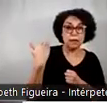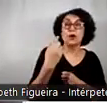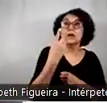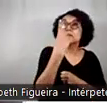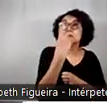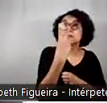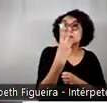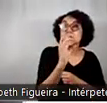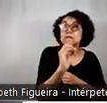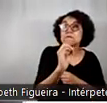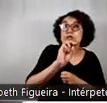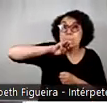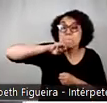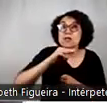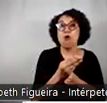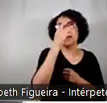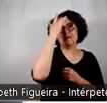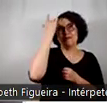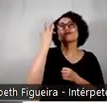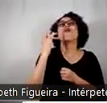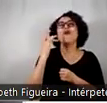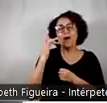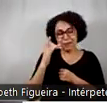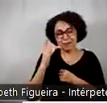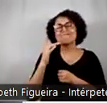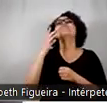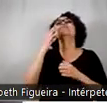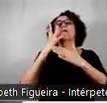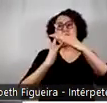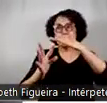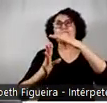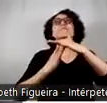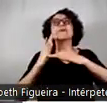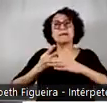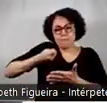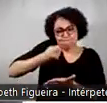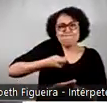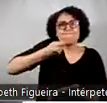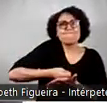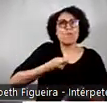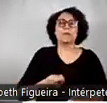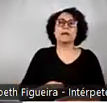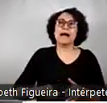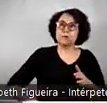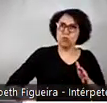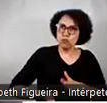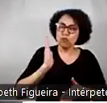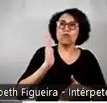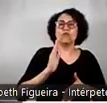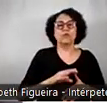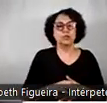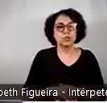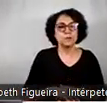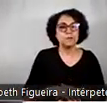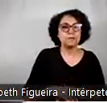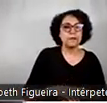19 milhões em relação ao ano de 2022. No Brasil, né, a gente tem o Comitê Nacional para Refugiados, que é o